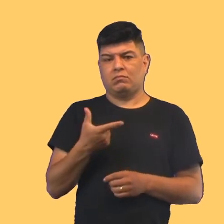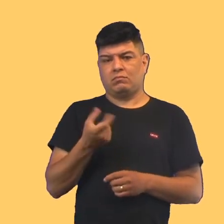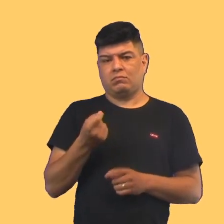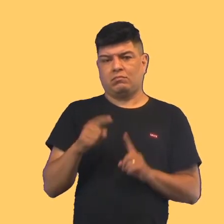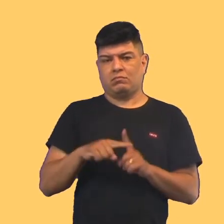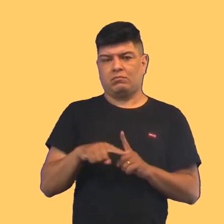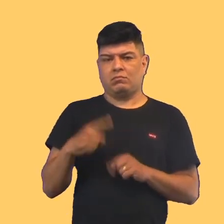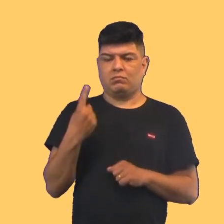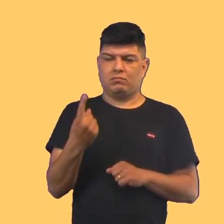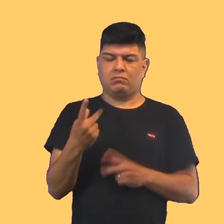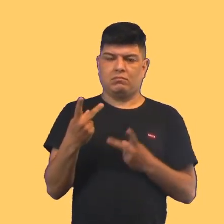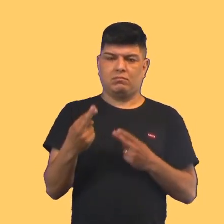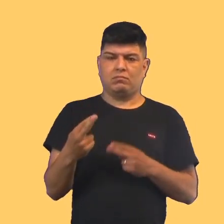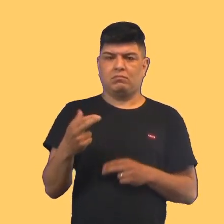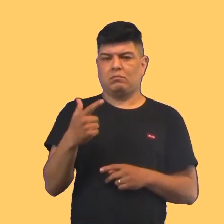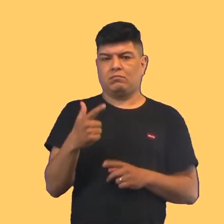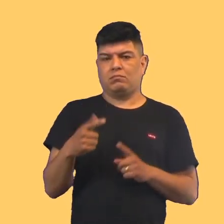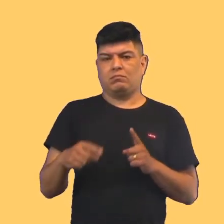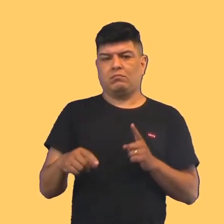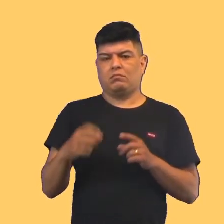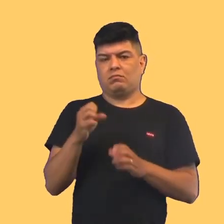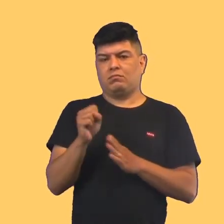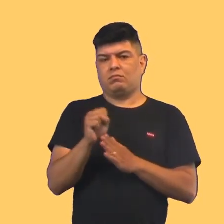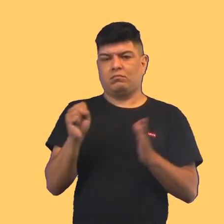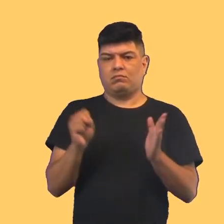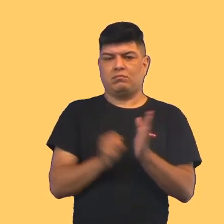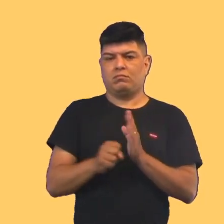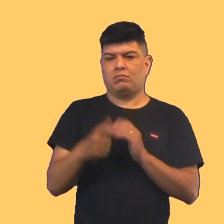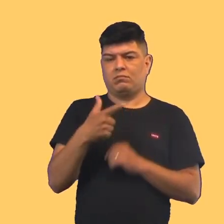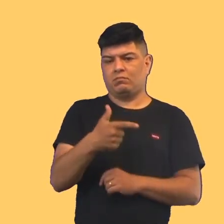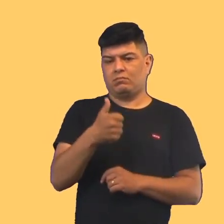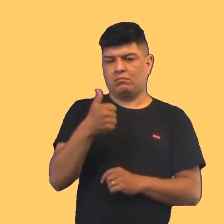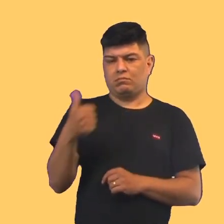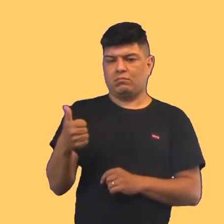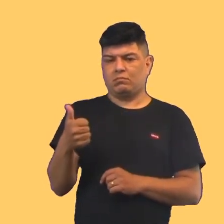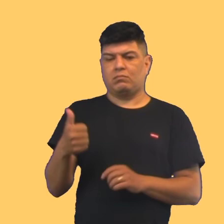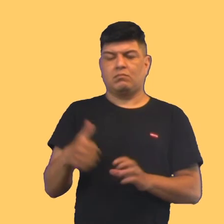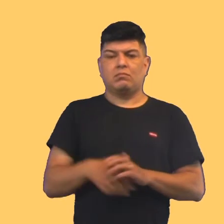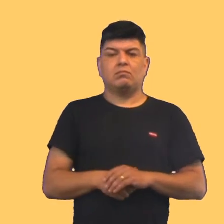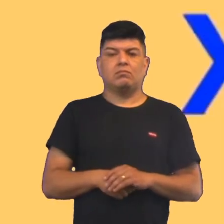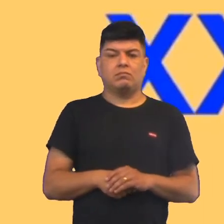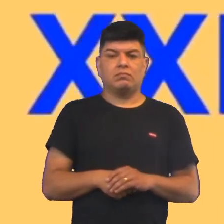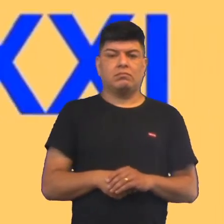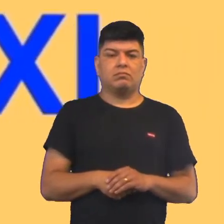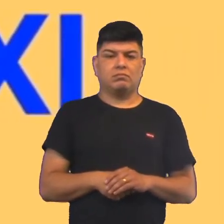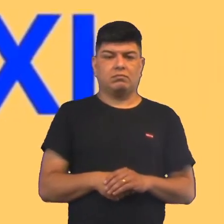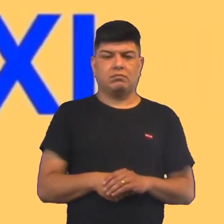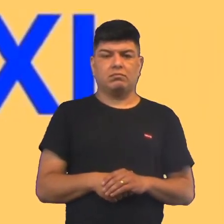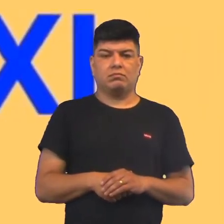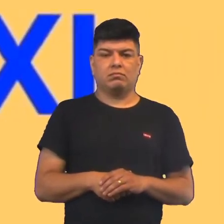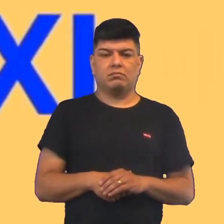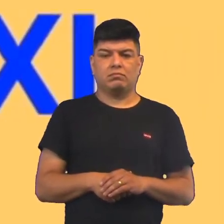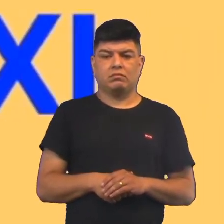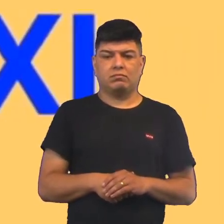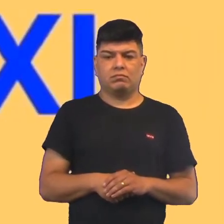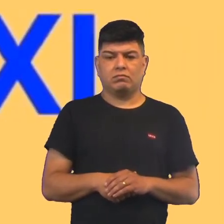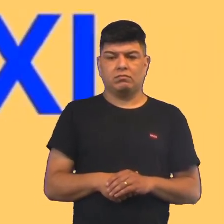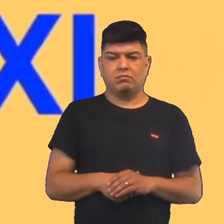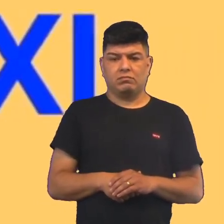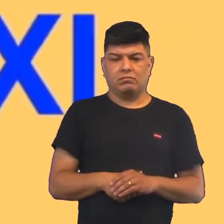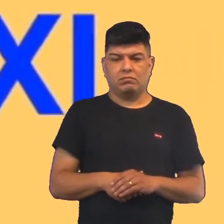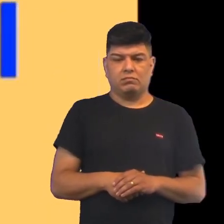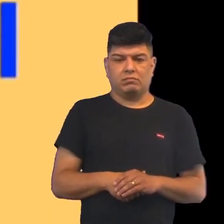20 mais 1 igual a 21. O ano de 2012 pertence ao século